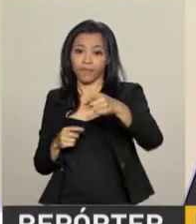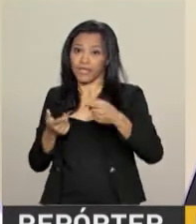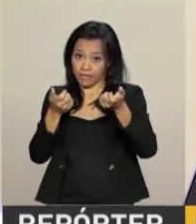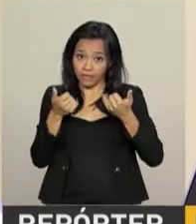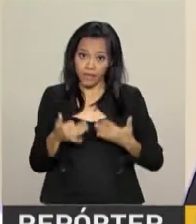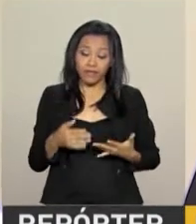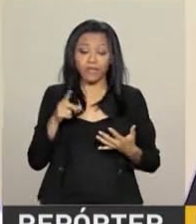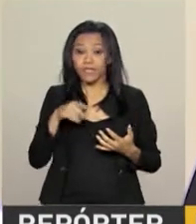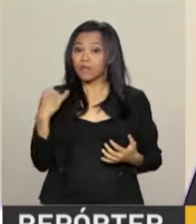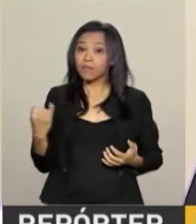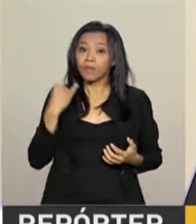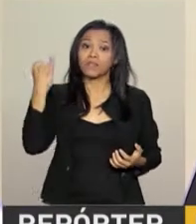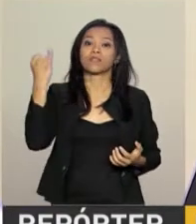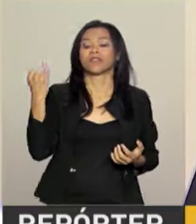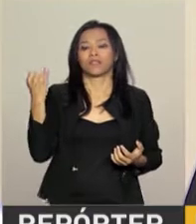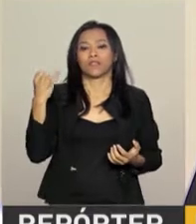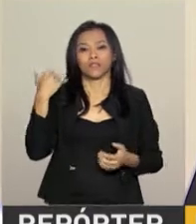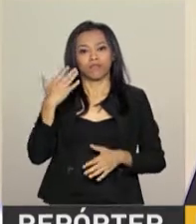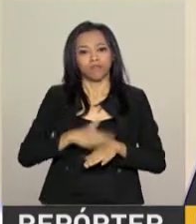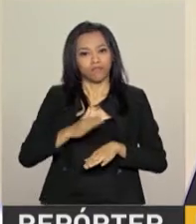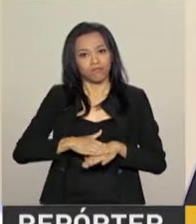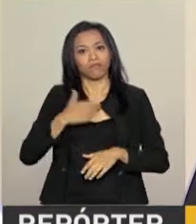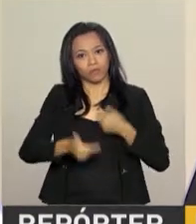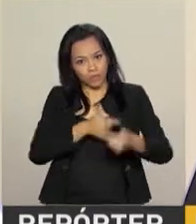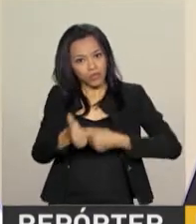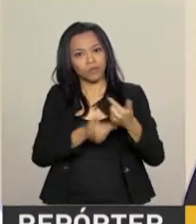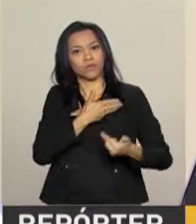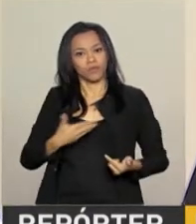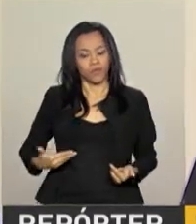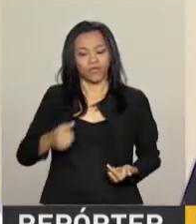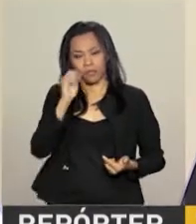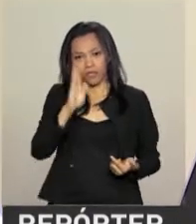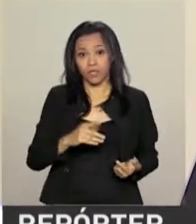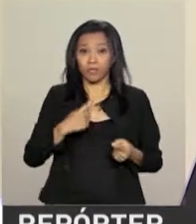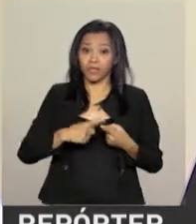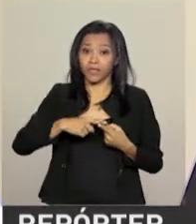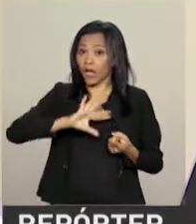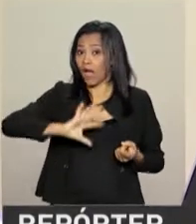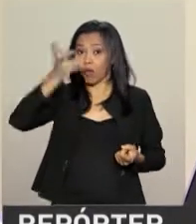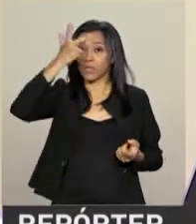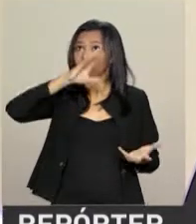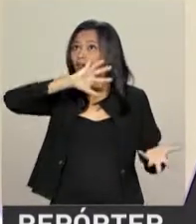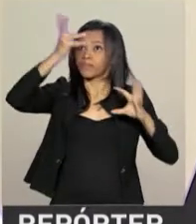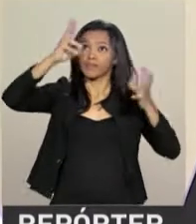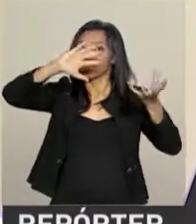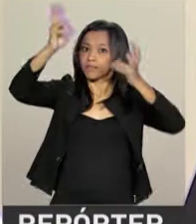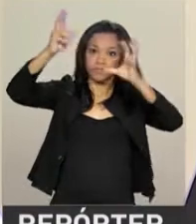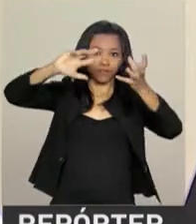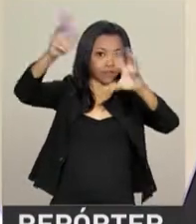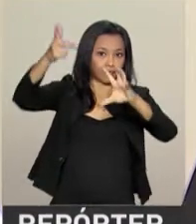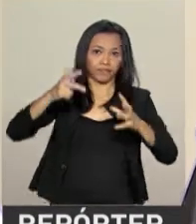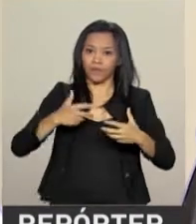espera do governo brasileiro para aquilo que é necessário diante de um cenário de mudanças climáticas que a cada momento nos